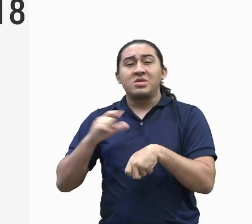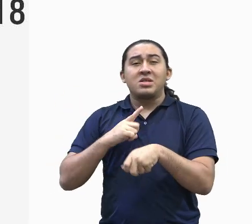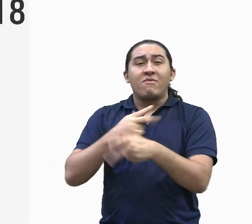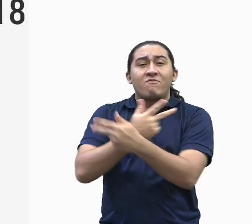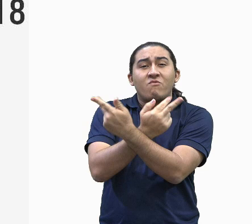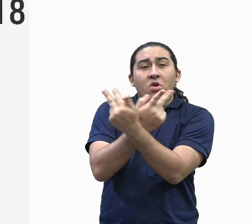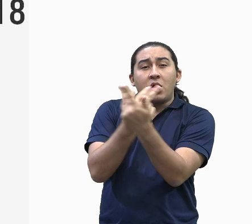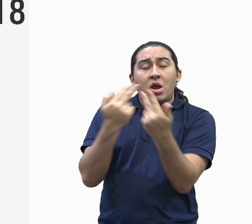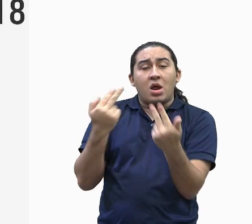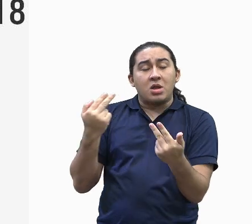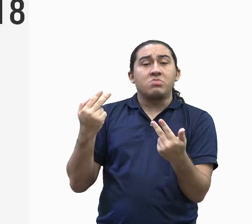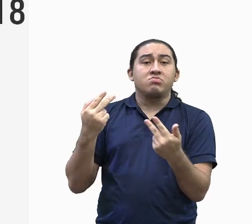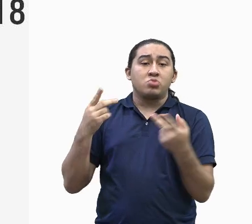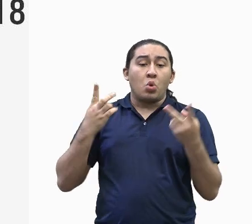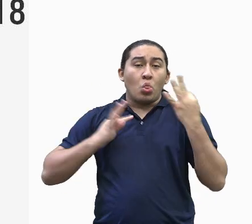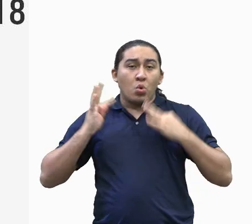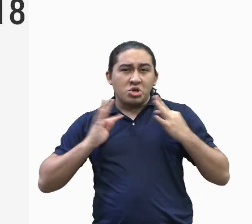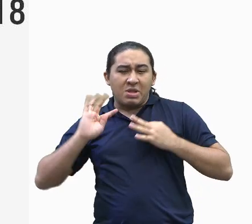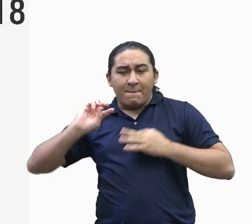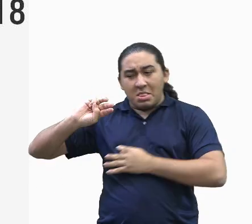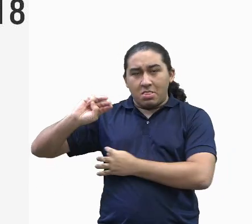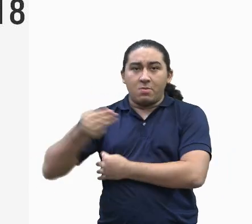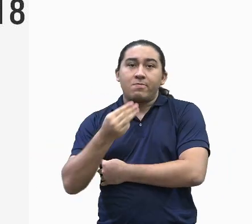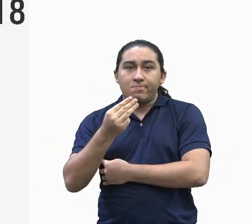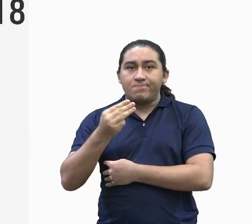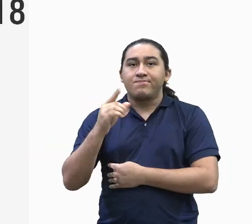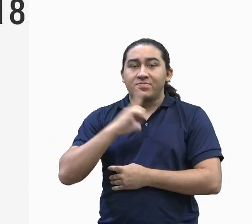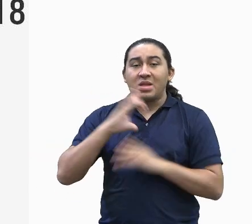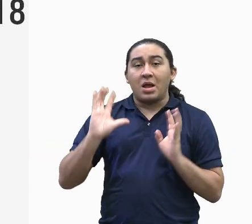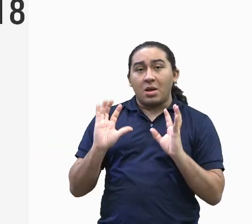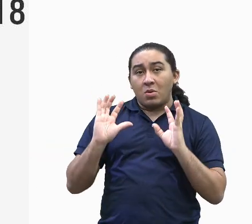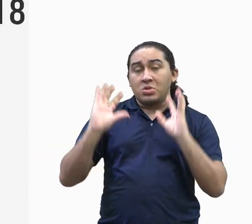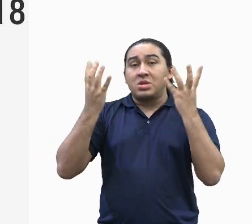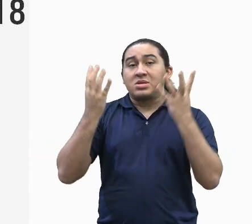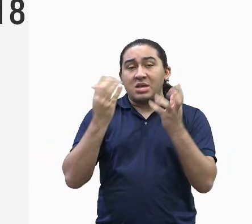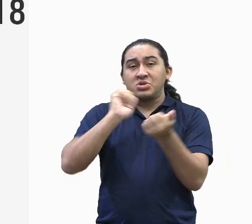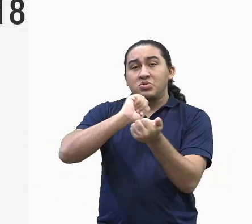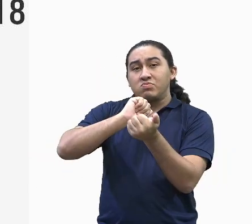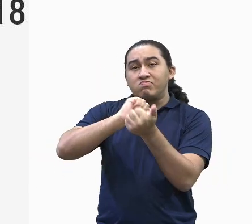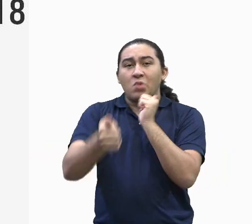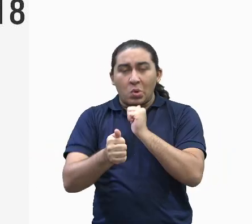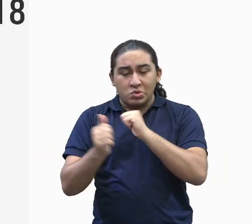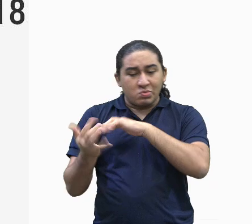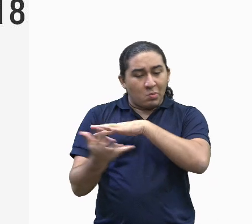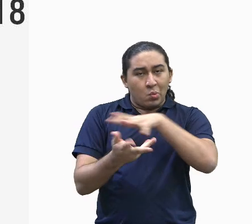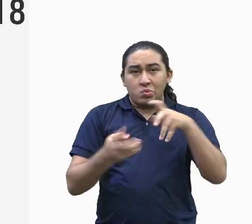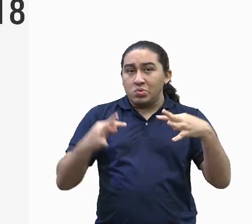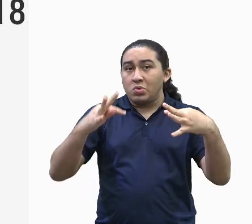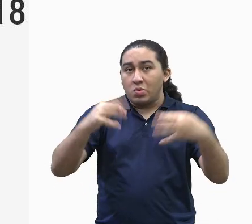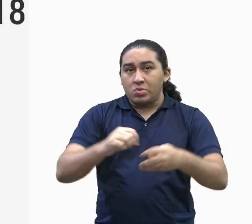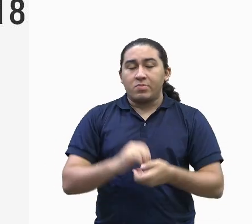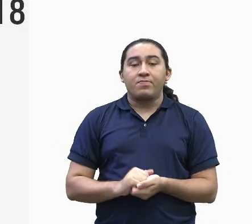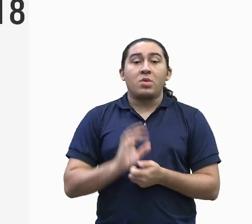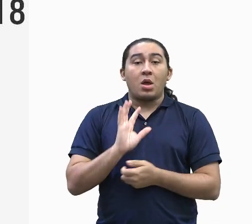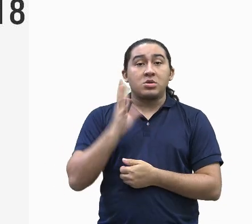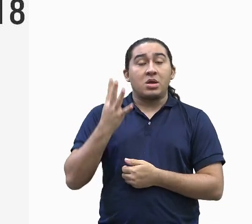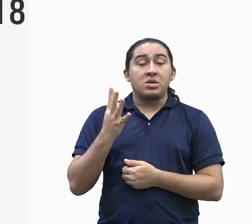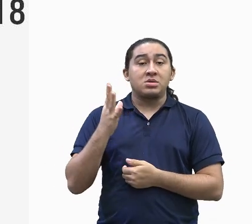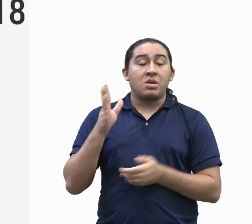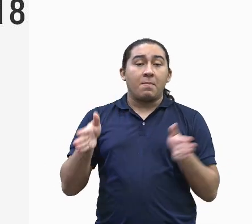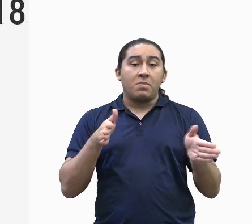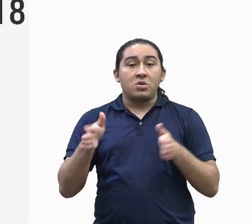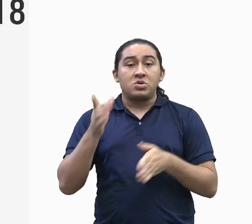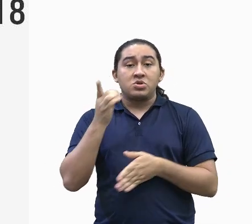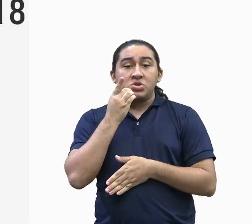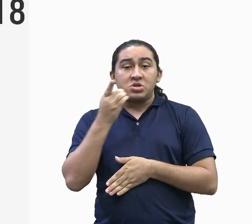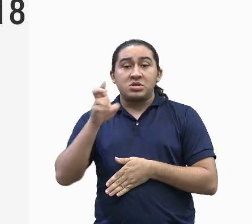turistas no maior evento esportivo do planeta. Os Jogos Olímpicos ocorrerão entre os dias 5